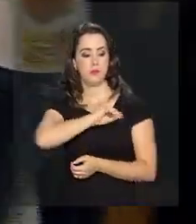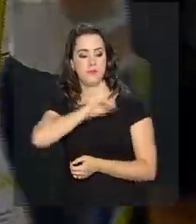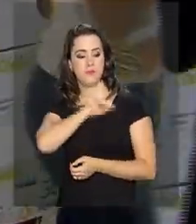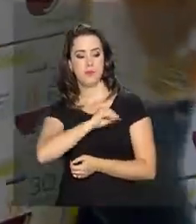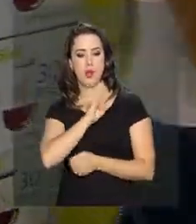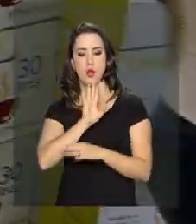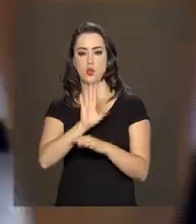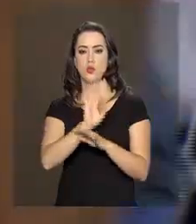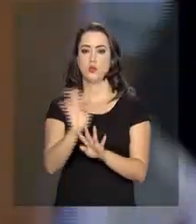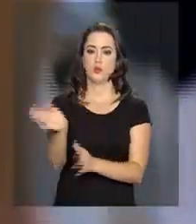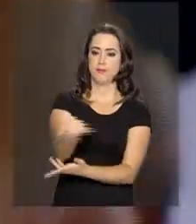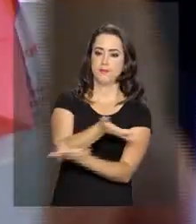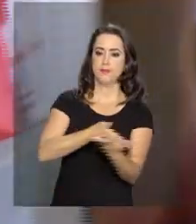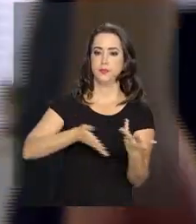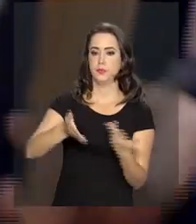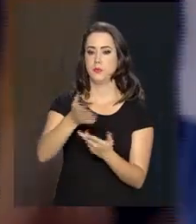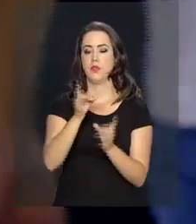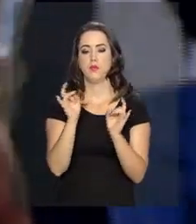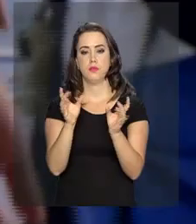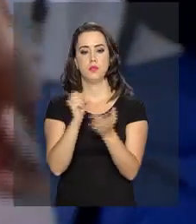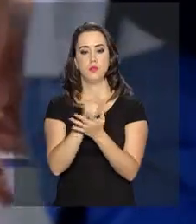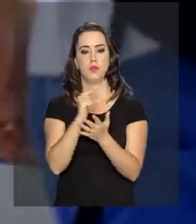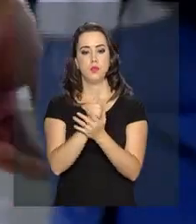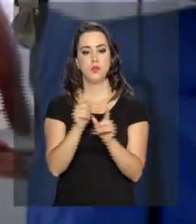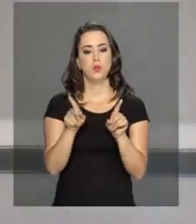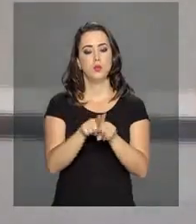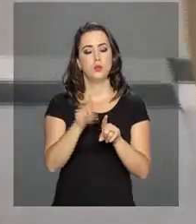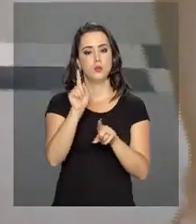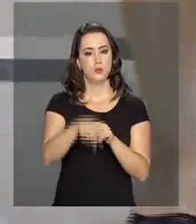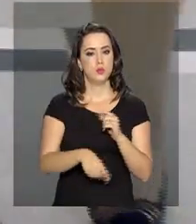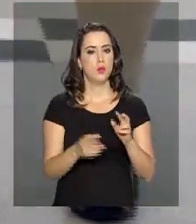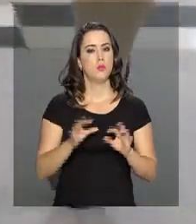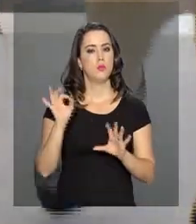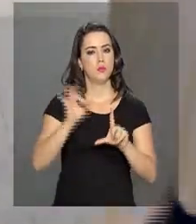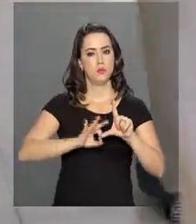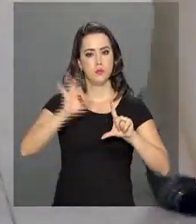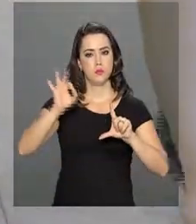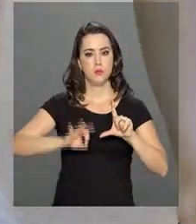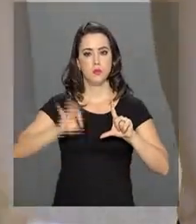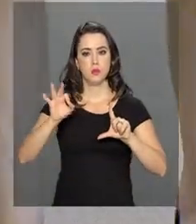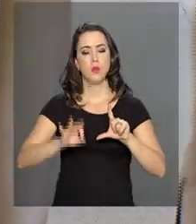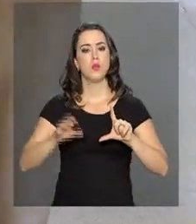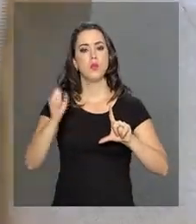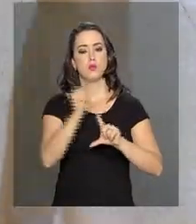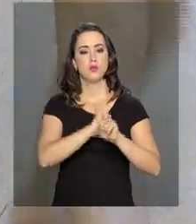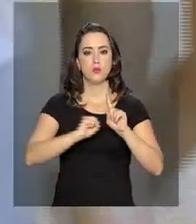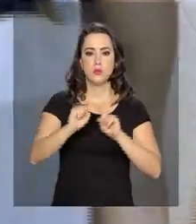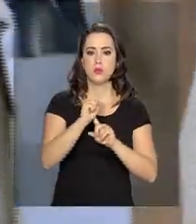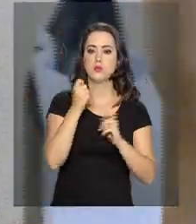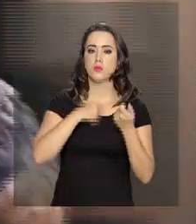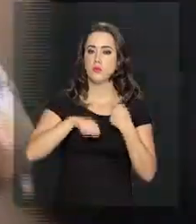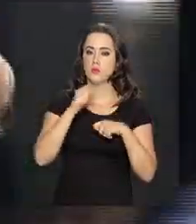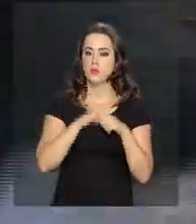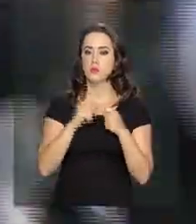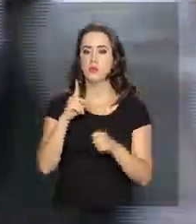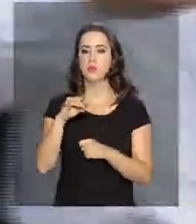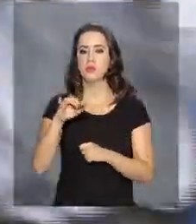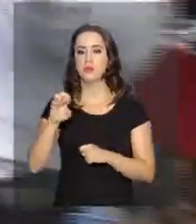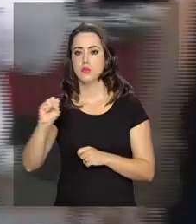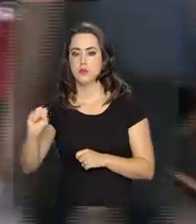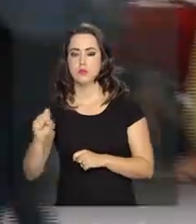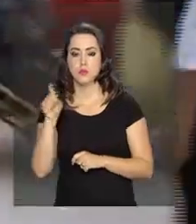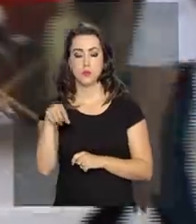nessa época do ano. Segundo o Departamento Intersindical de Estatísticas e Estudos Socioeconômicos, o DIEESE,